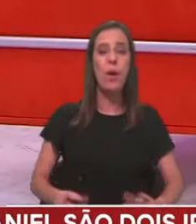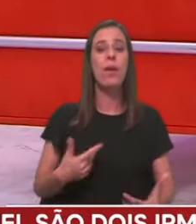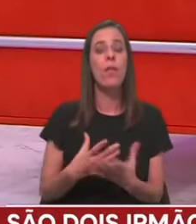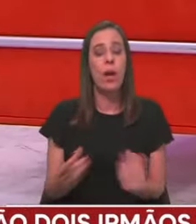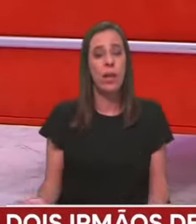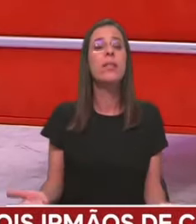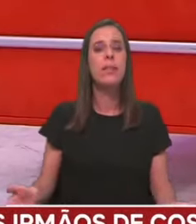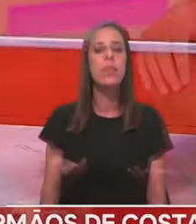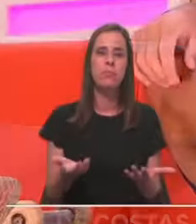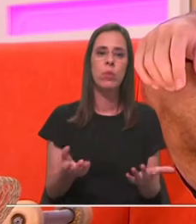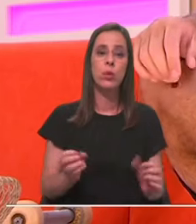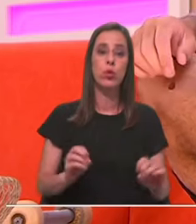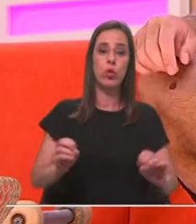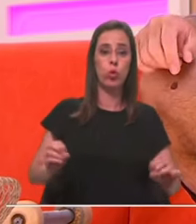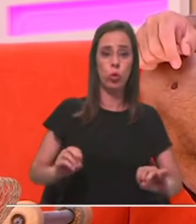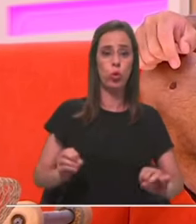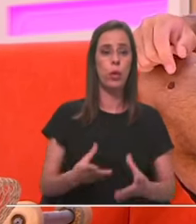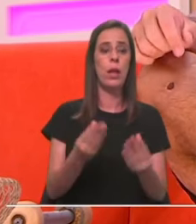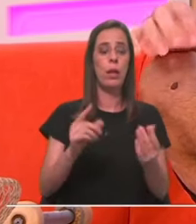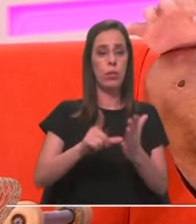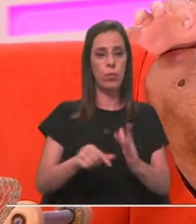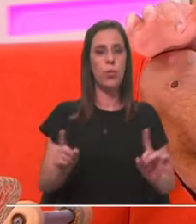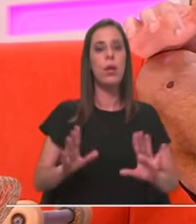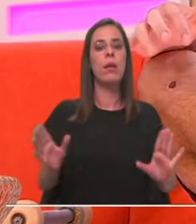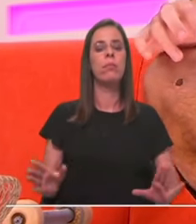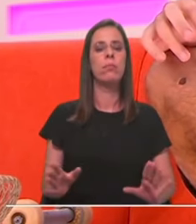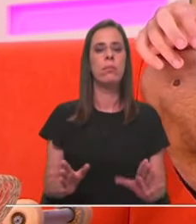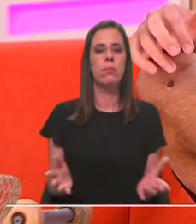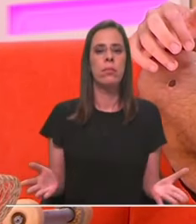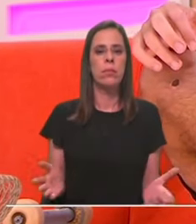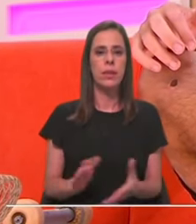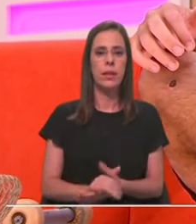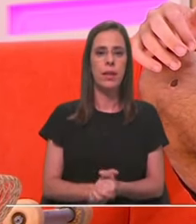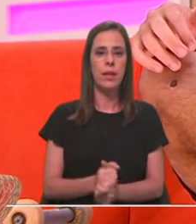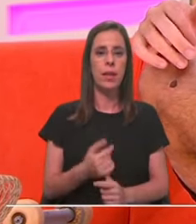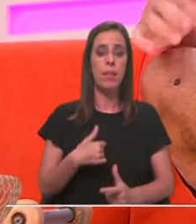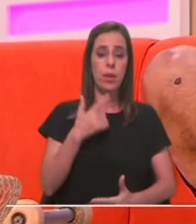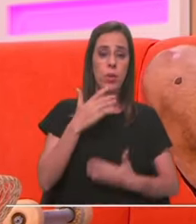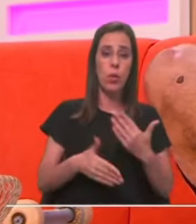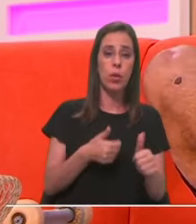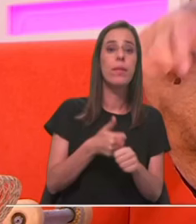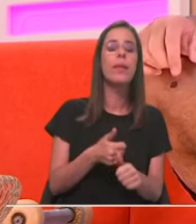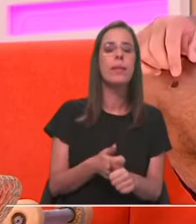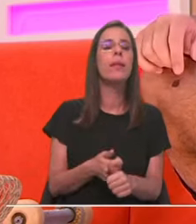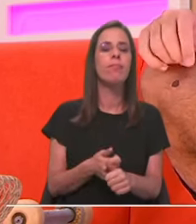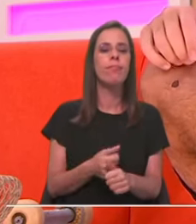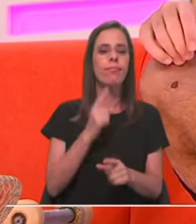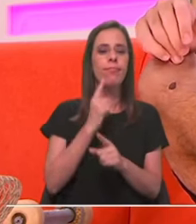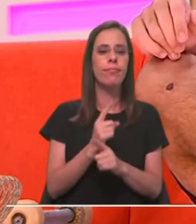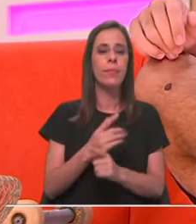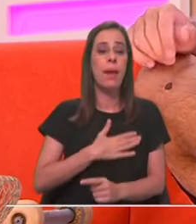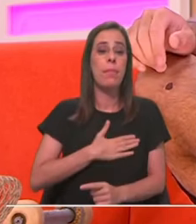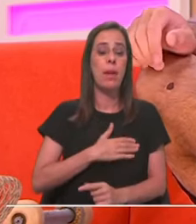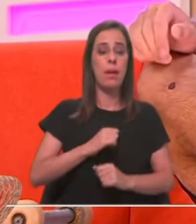resolver e resolveste sim não tem Aparecido tantos projetos Mas isso não faz com que com que eu não continuo atrás e e amo a minha